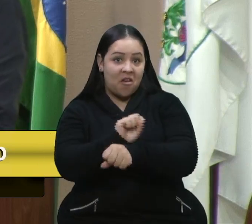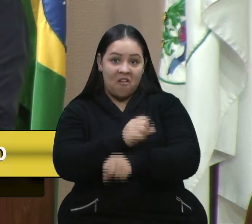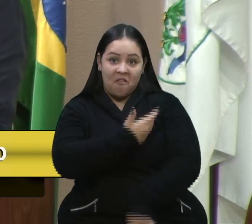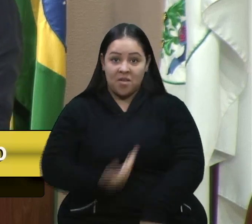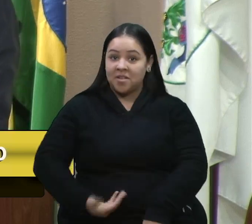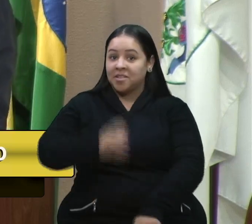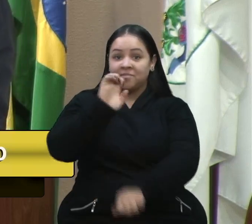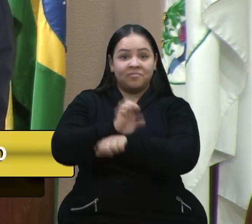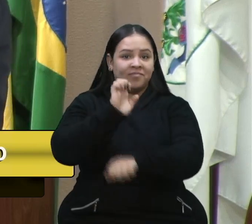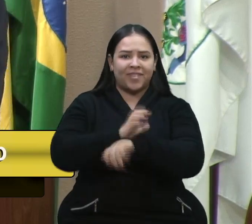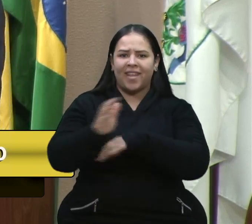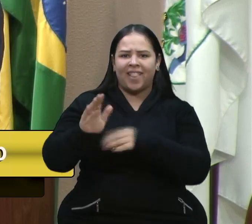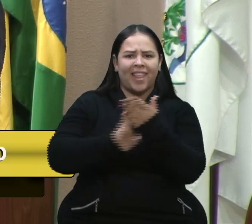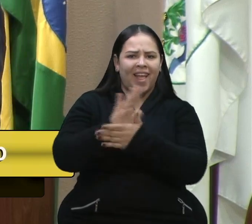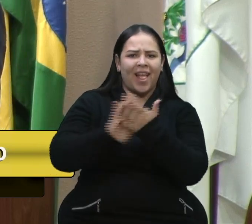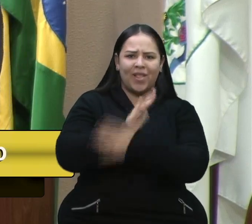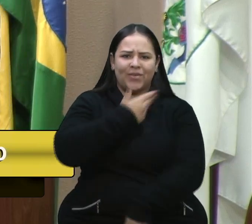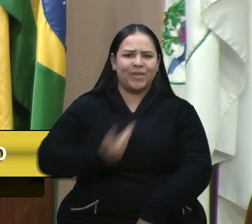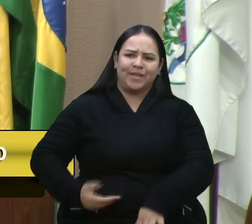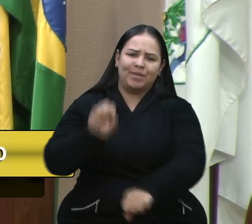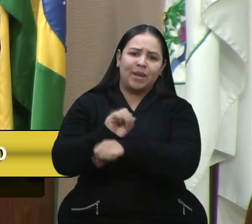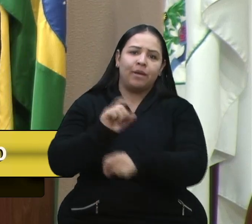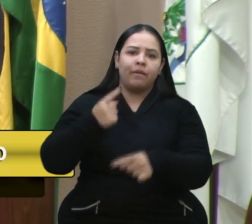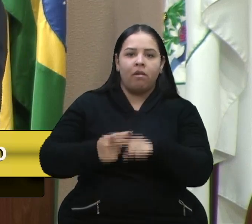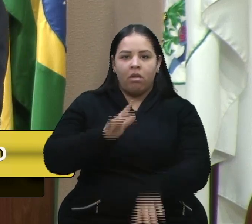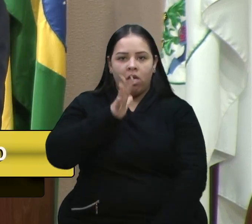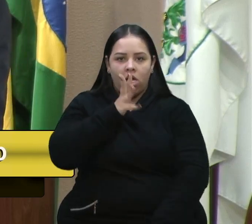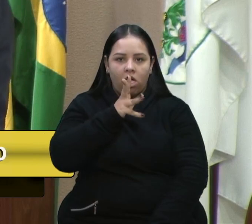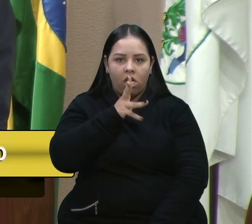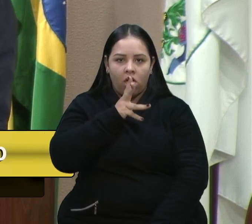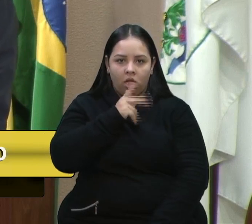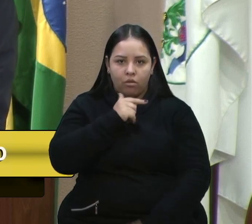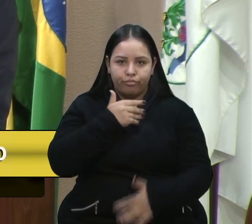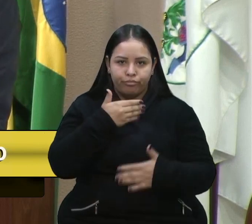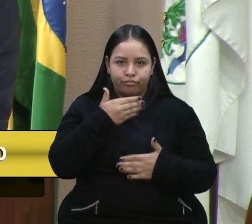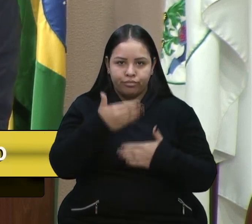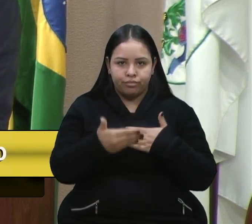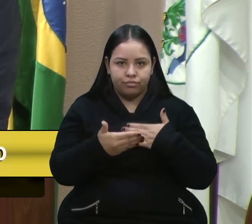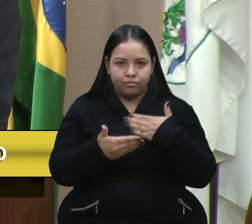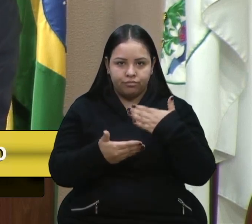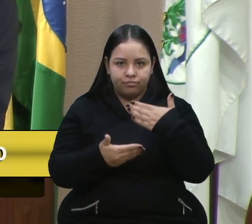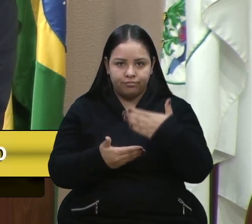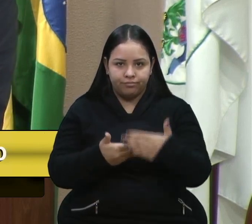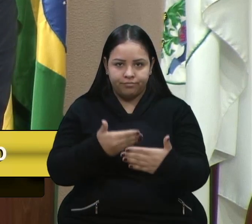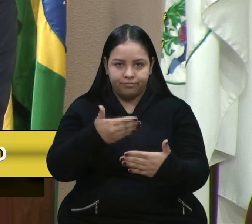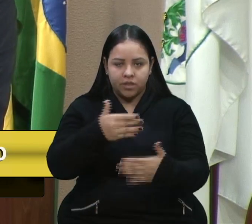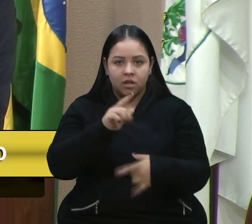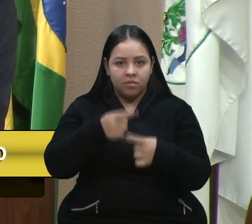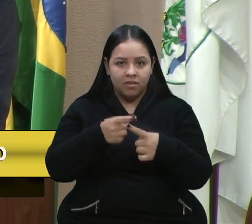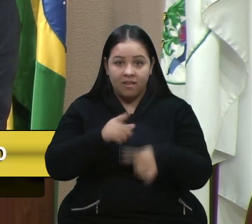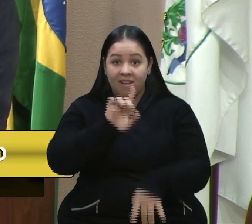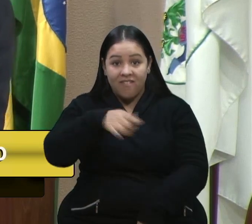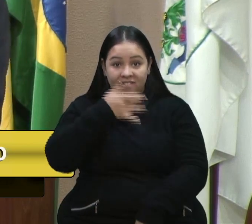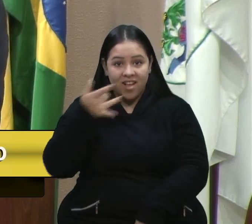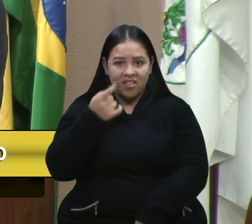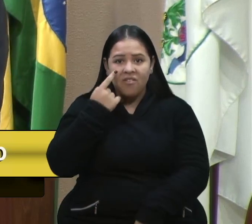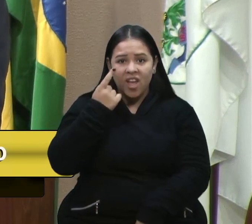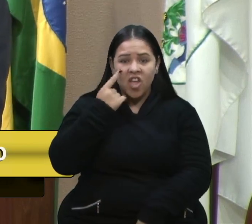nem de governo nenhum, né? Porque a lerdeza, ela é incrível. Aliás, é muito fácil, né? A gente vê